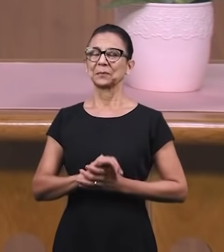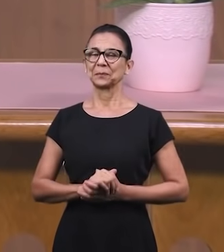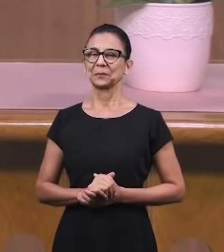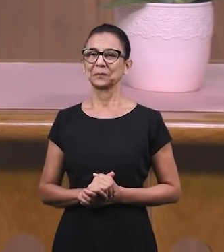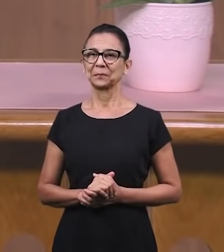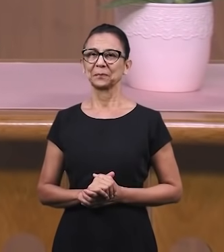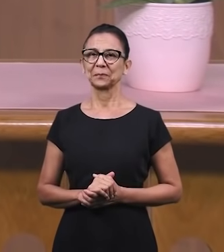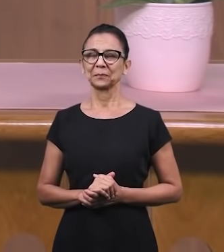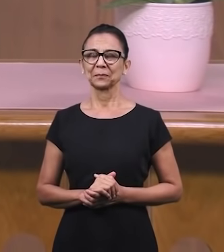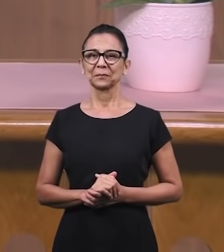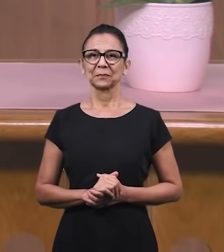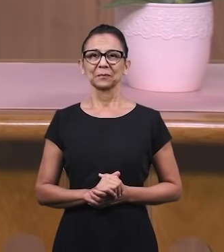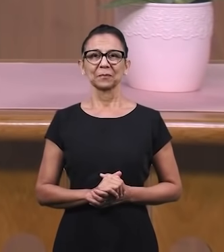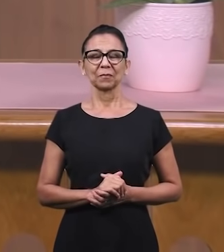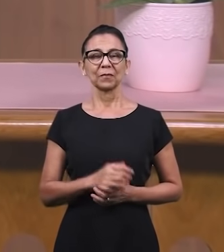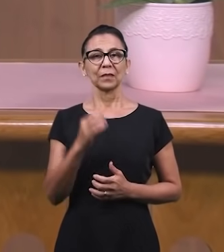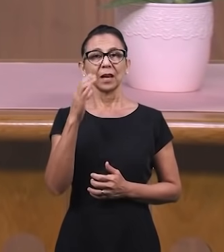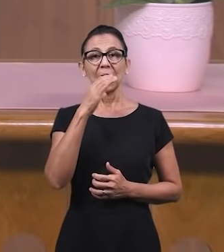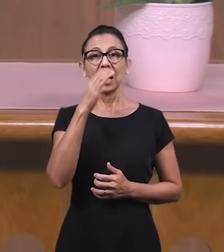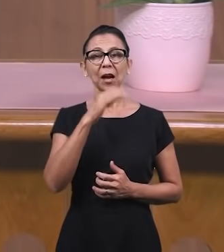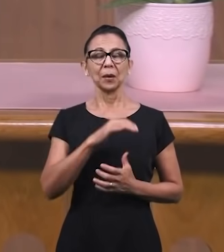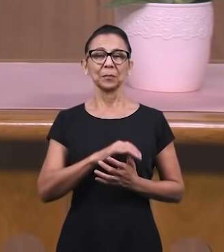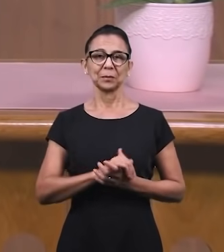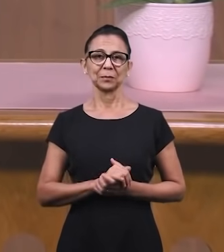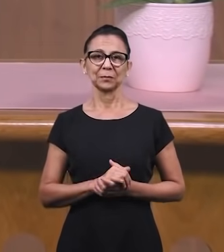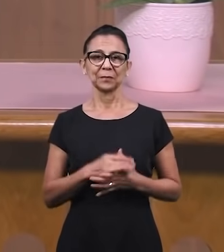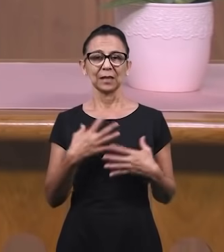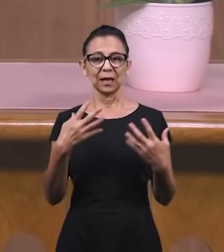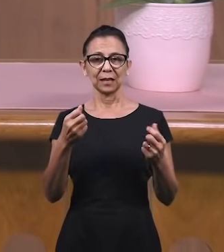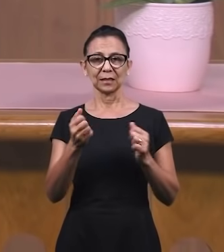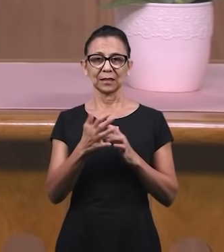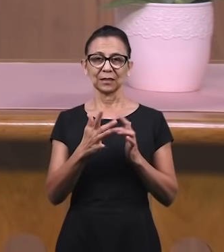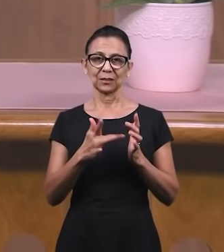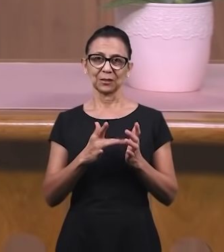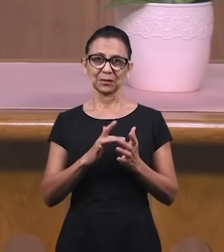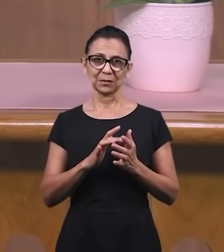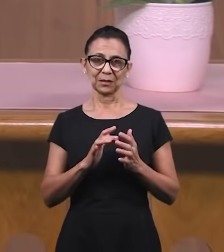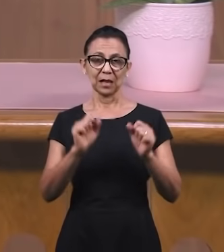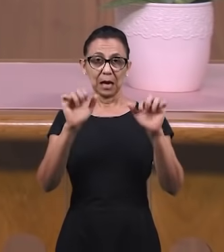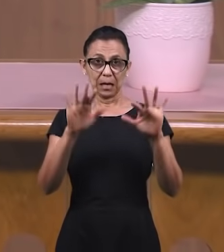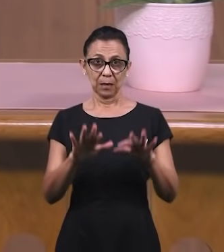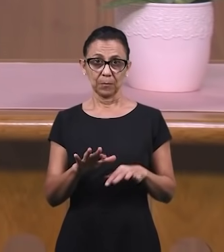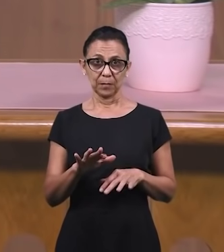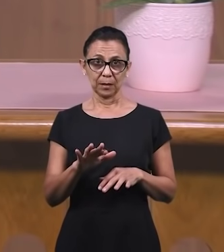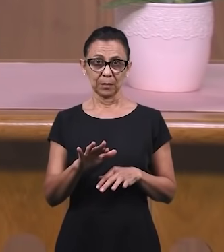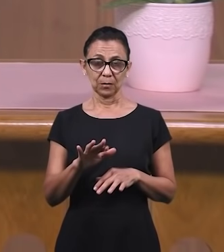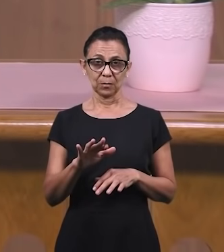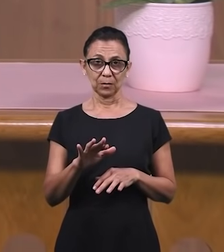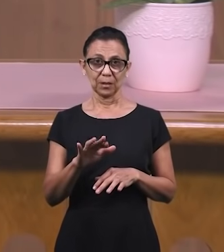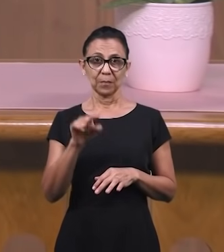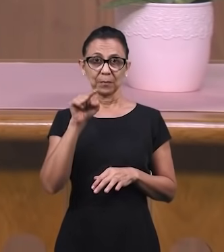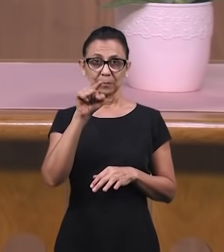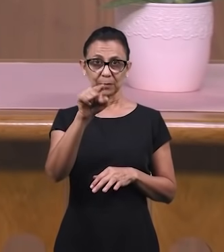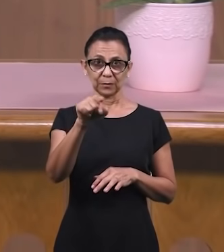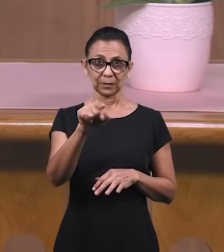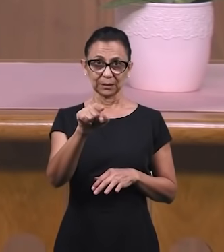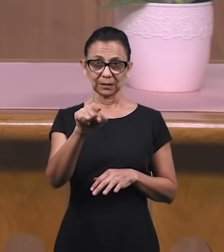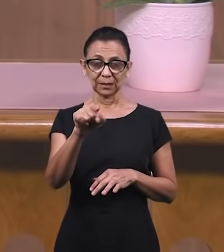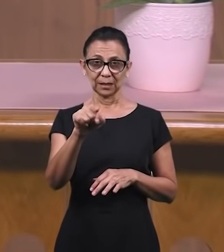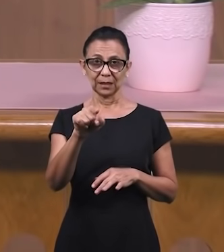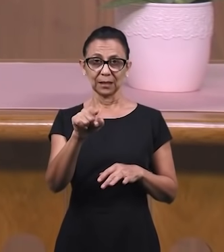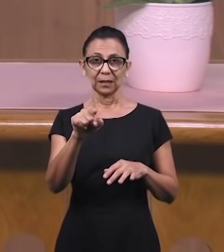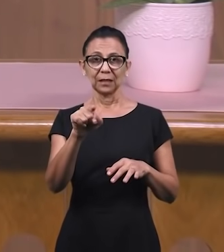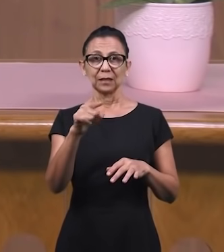por você. Desce depressa, Zaqueu, porque a bênção não é só para você. A bênção também é para a